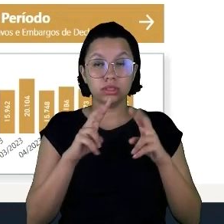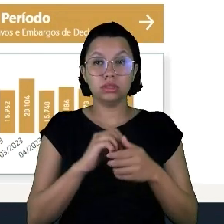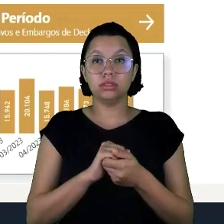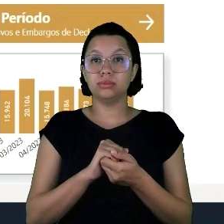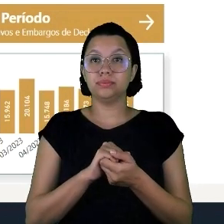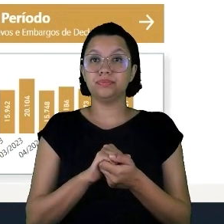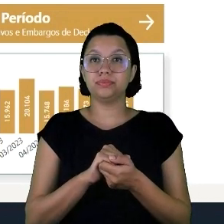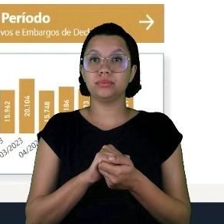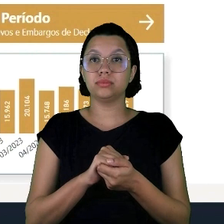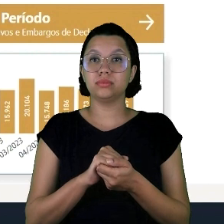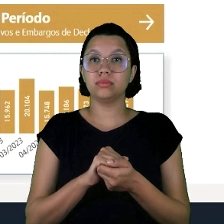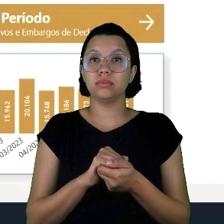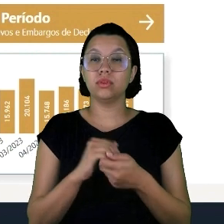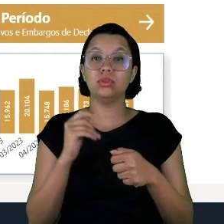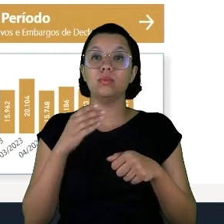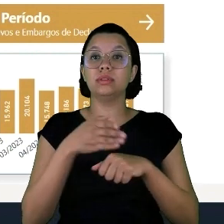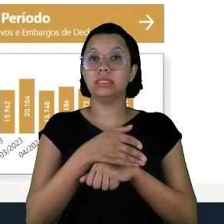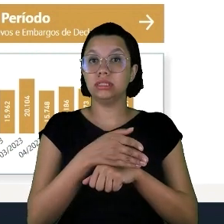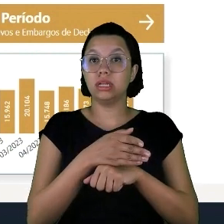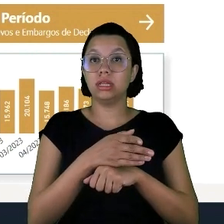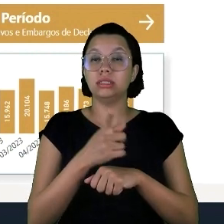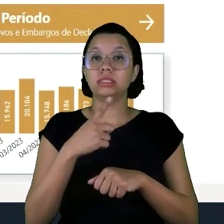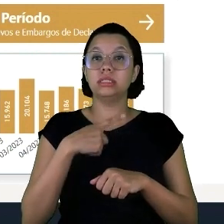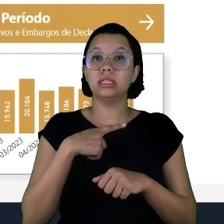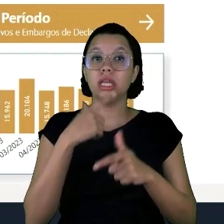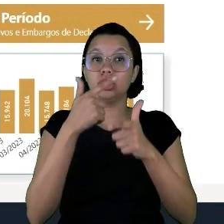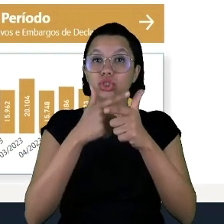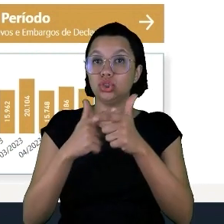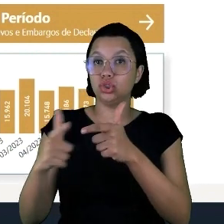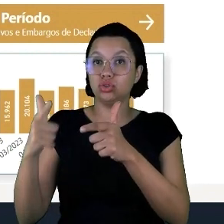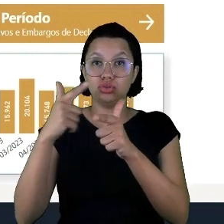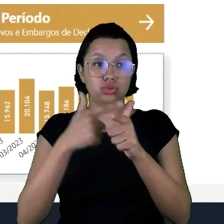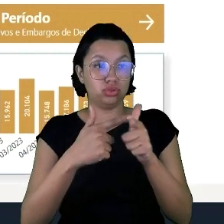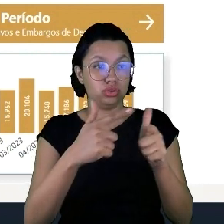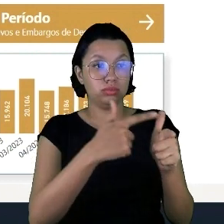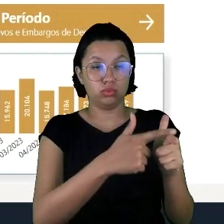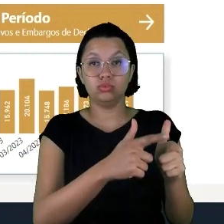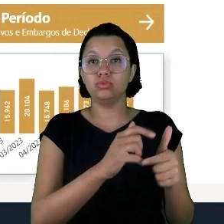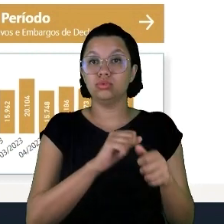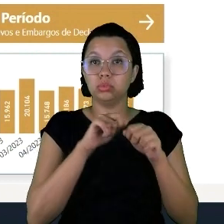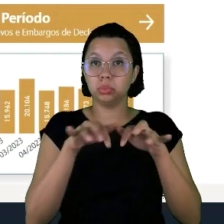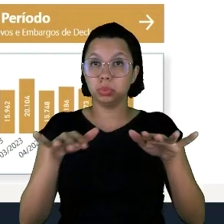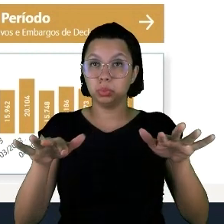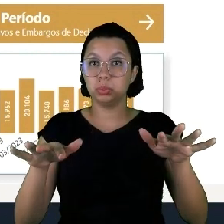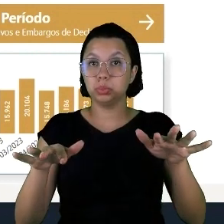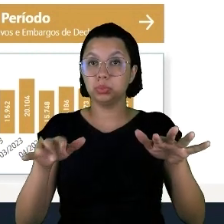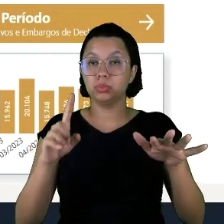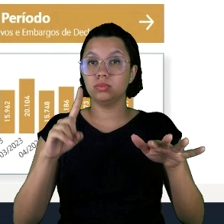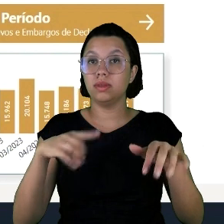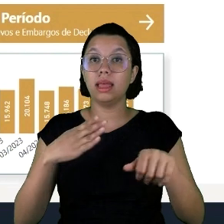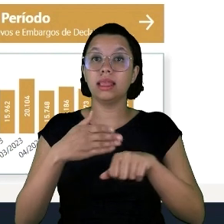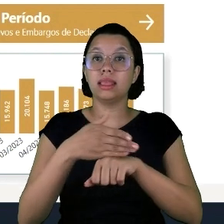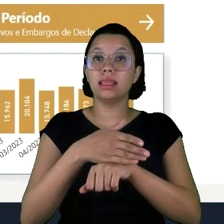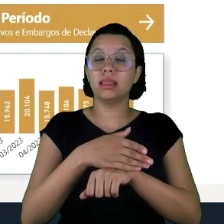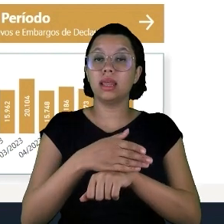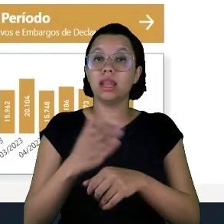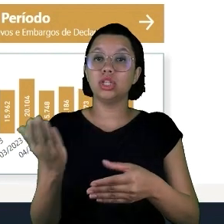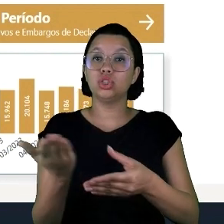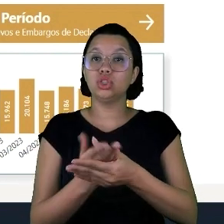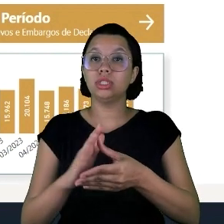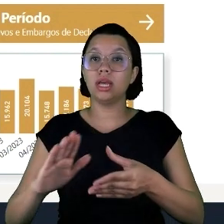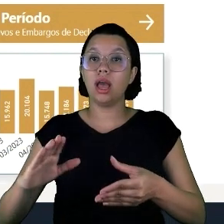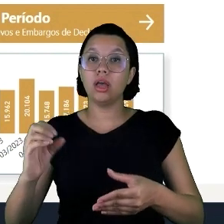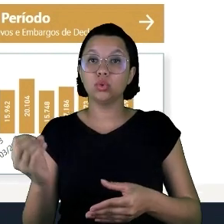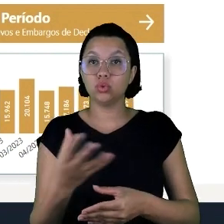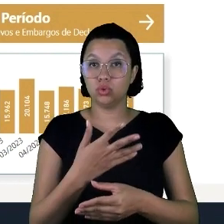uma visualização com as entradas que tem os distribuídos, é um fluxo de casos novos,